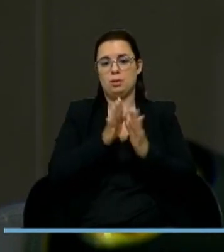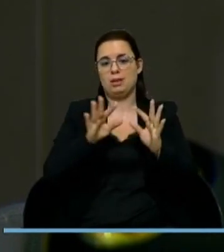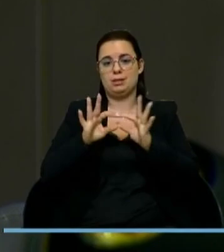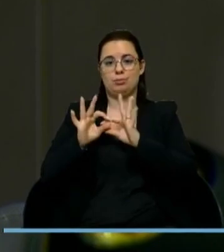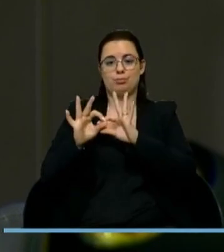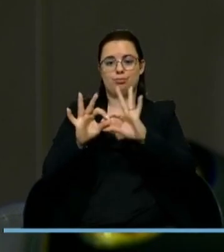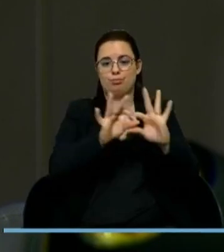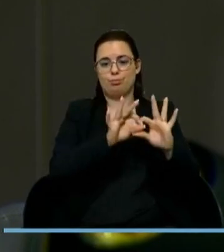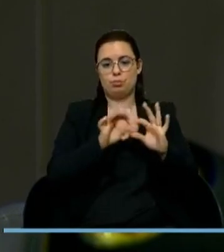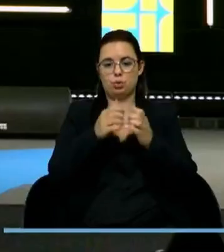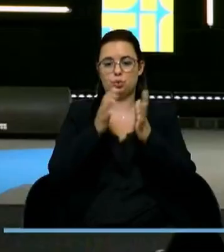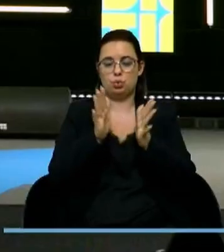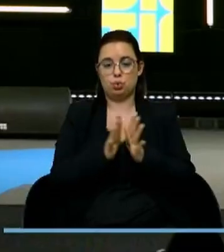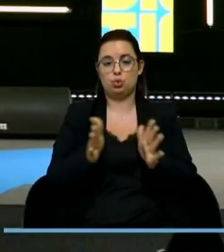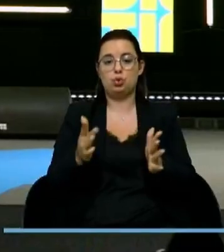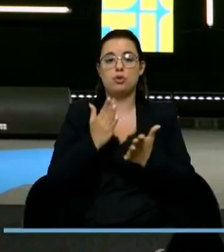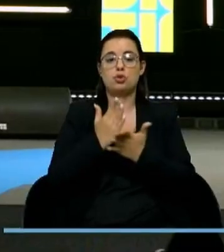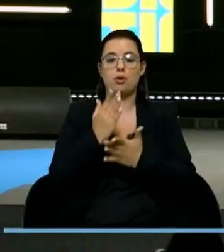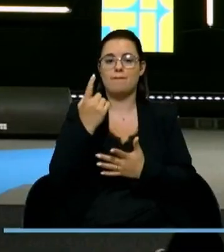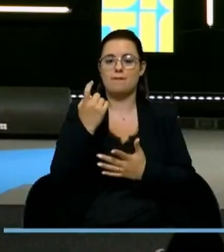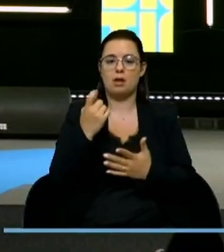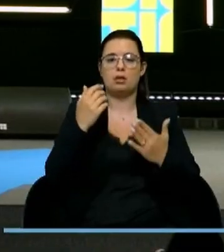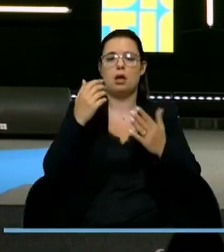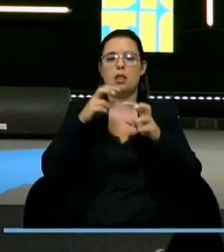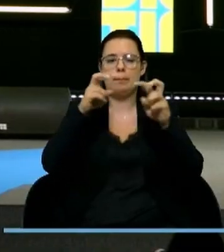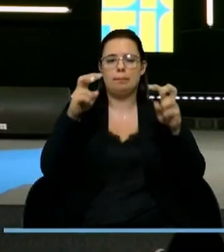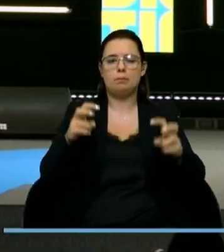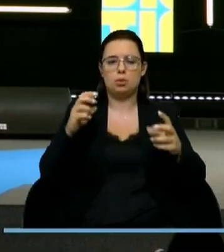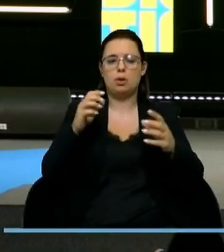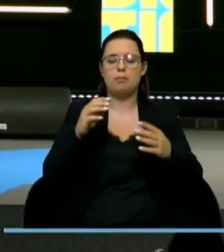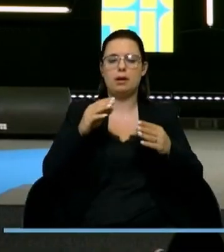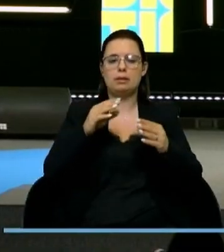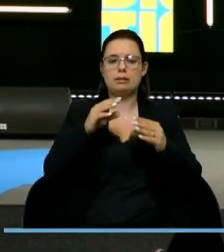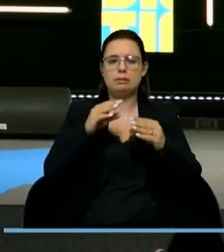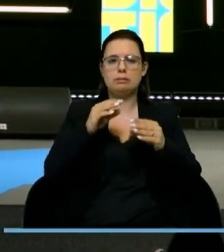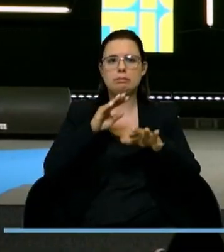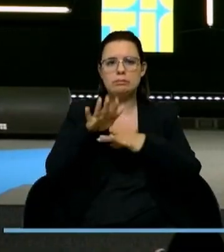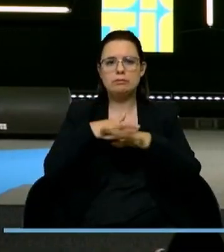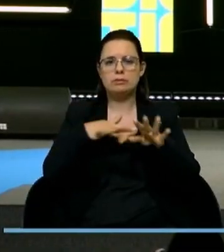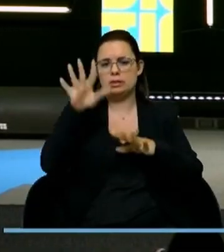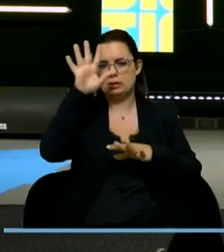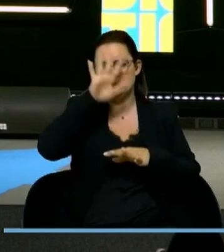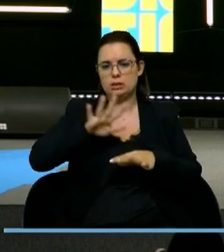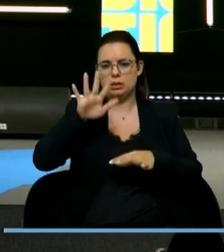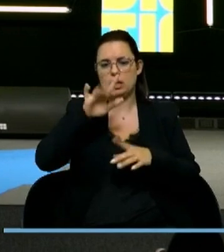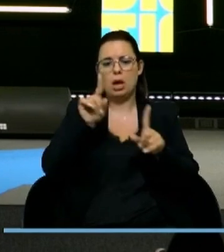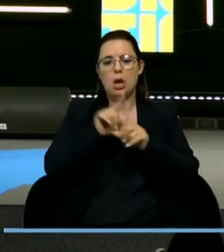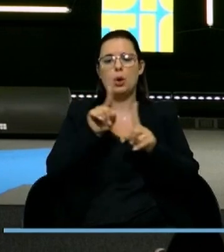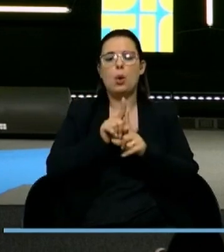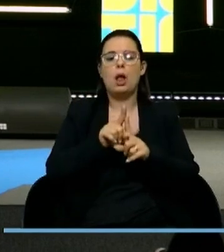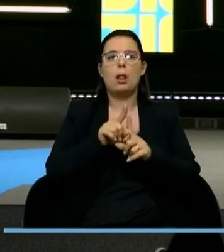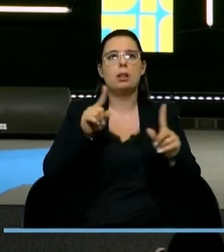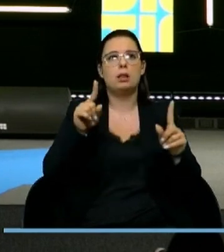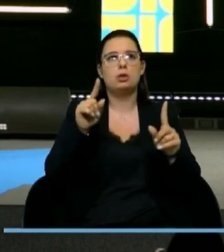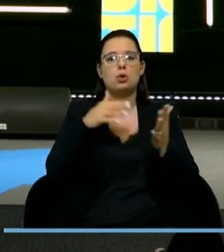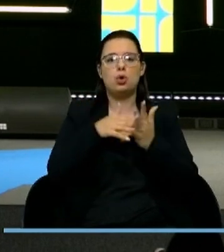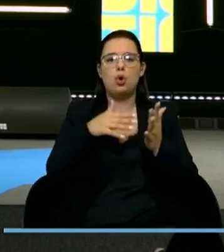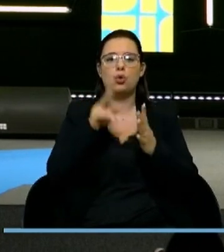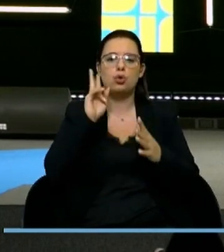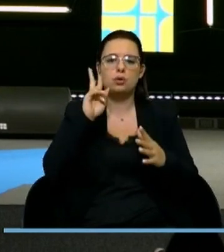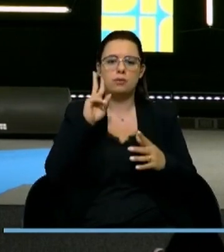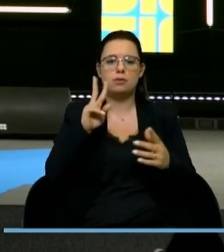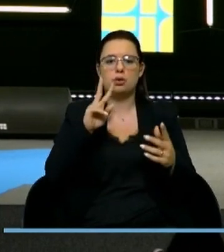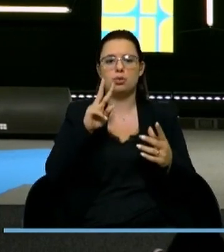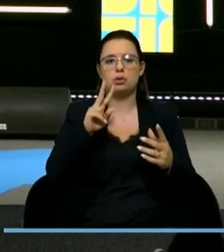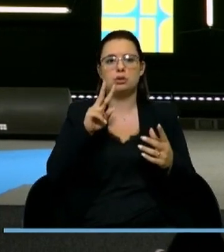vários Estados-membros. Falta apenas um diploma de execução nacional que permite alterar alguns pontos muito cirúrgicos do Código de Valores Mobiliários